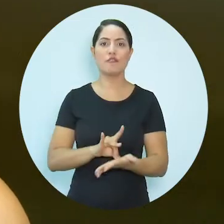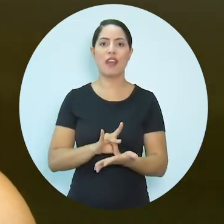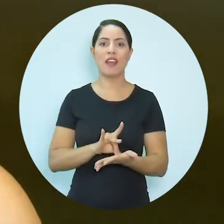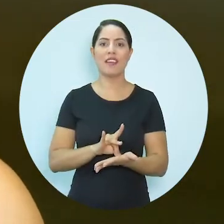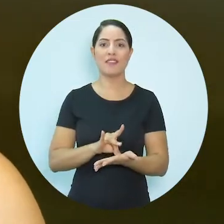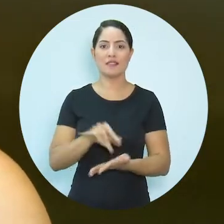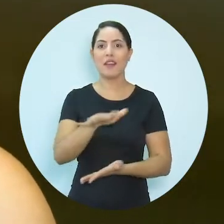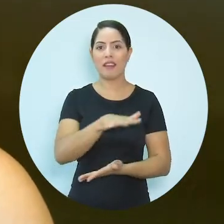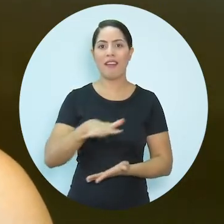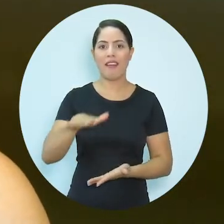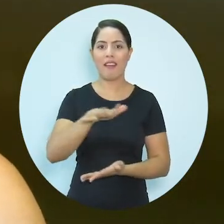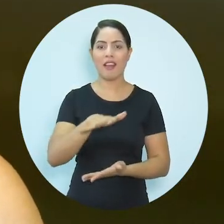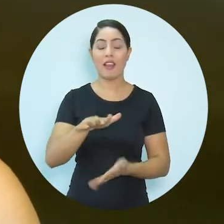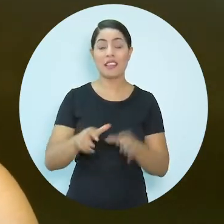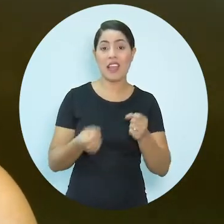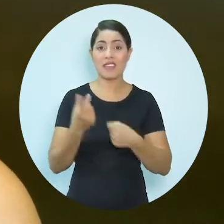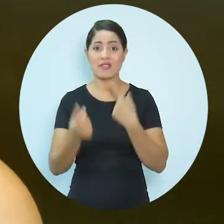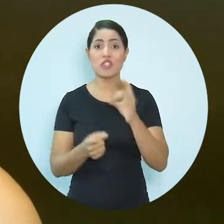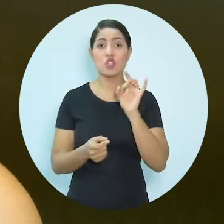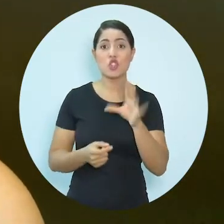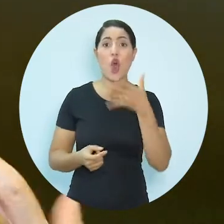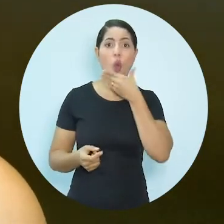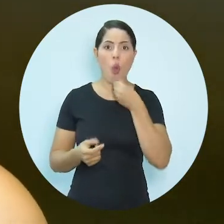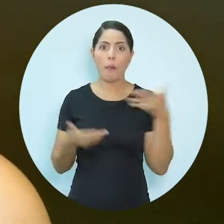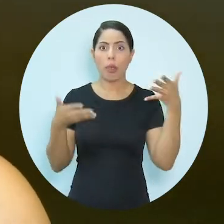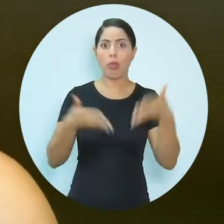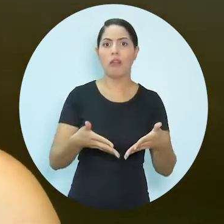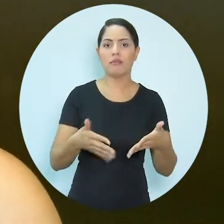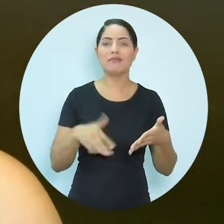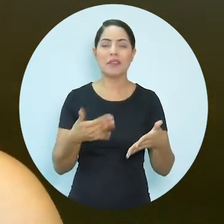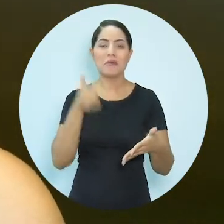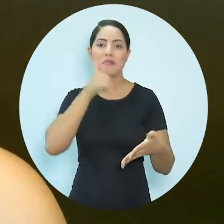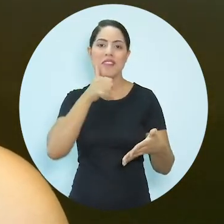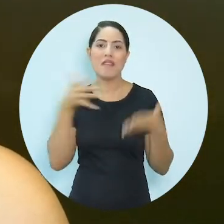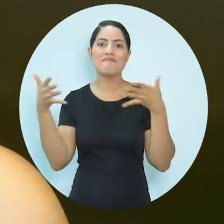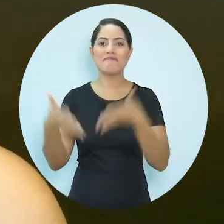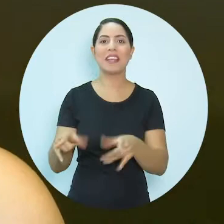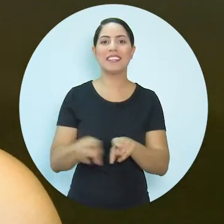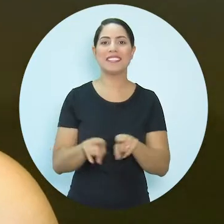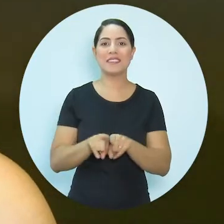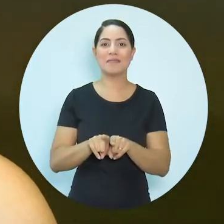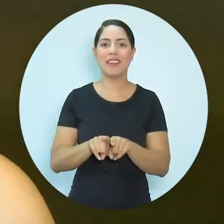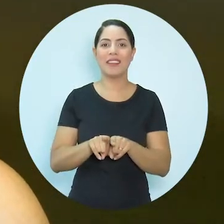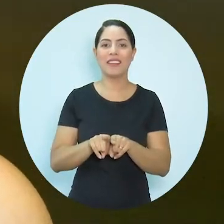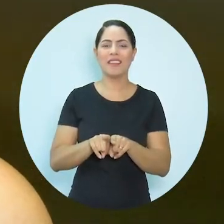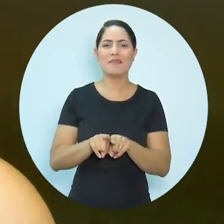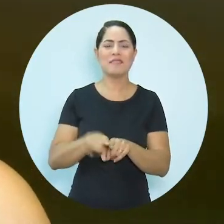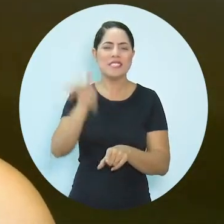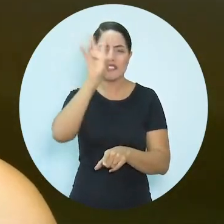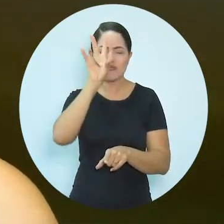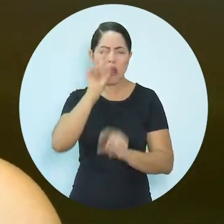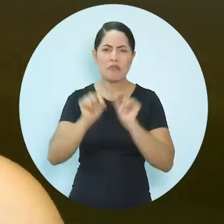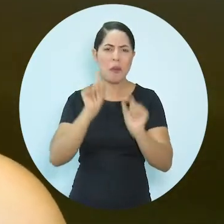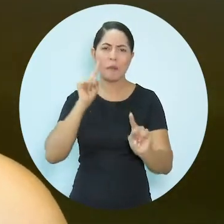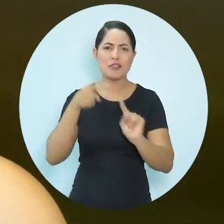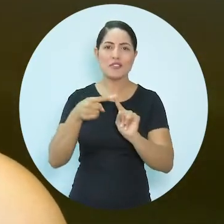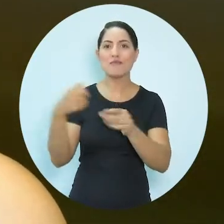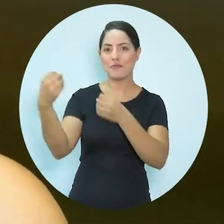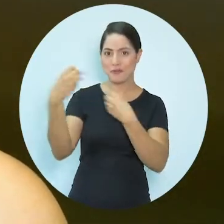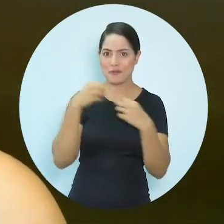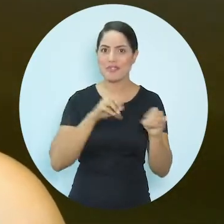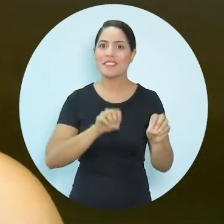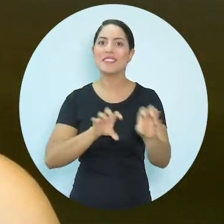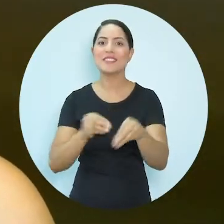espaços predominantemente ocupados por homens. Então, uma história como essa nos ensina como é